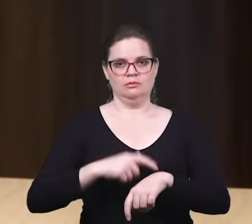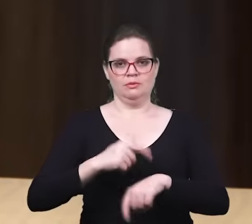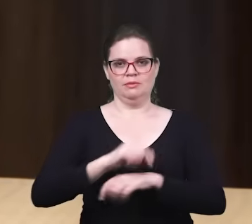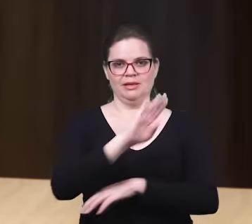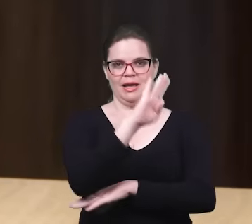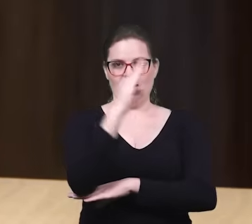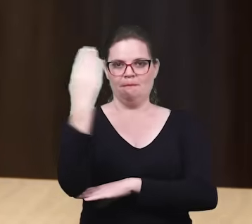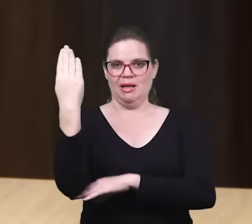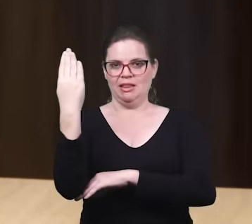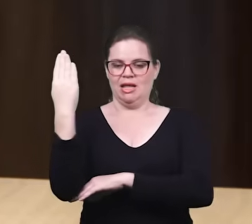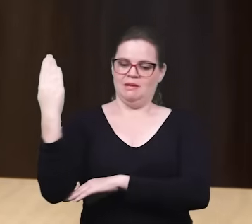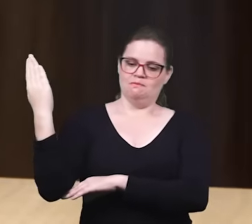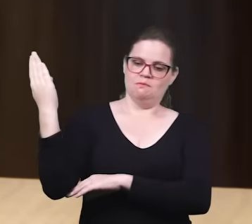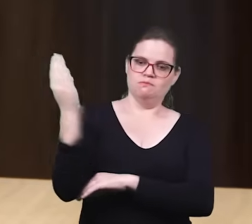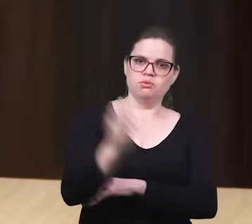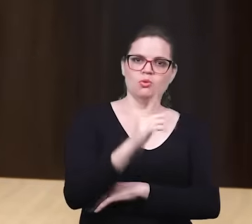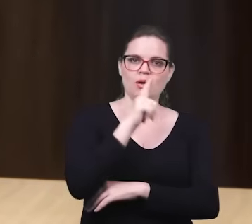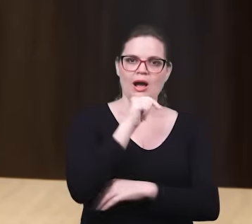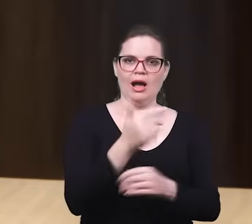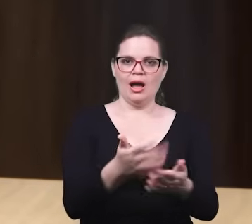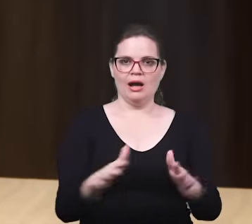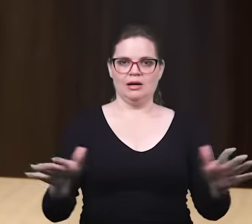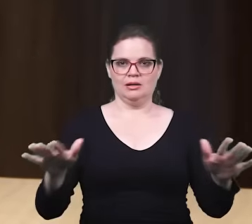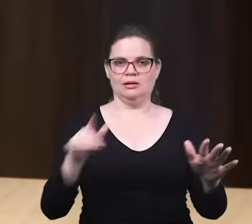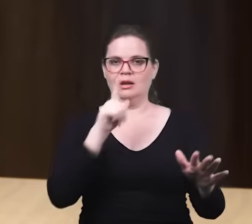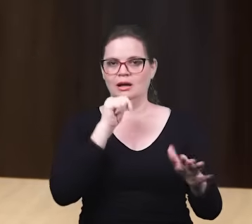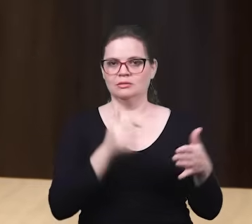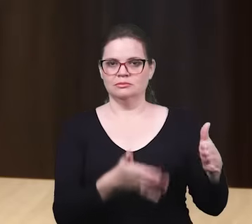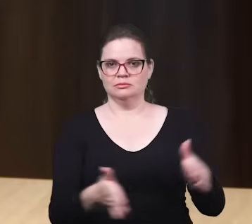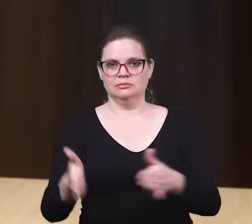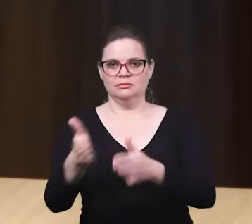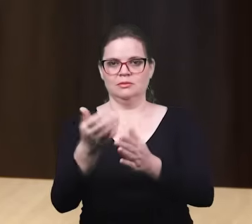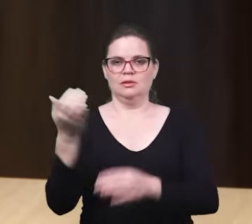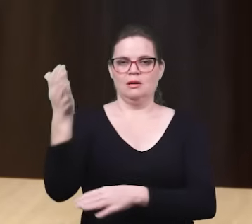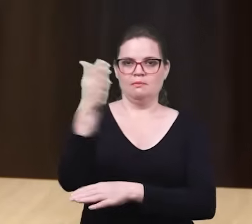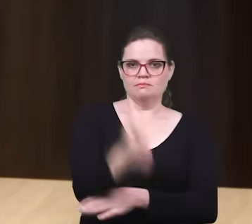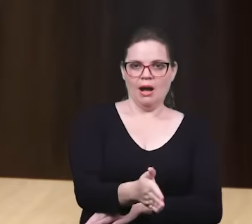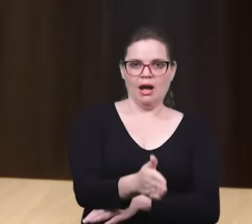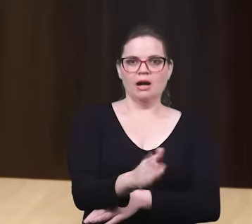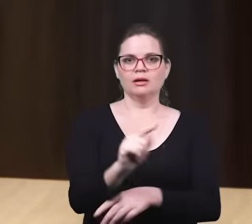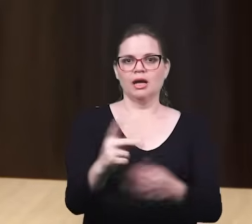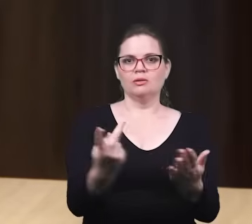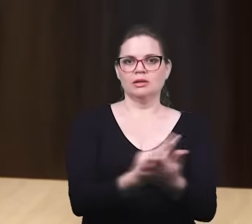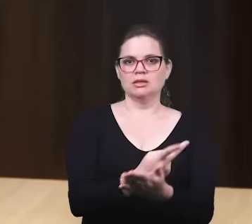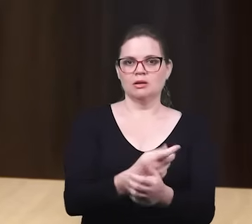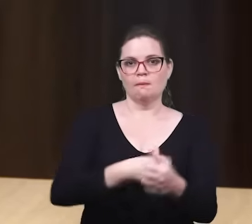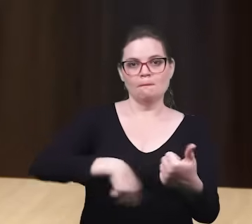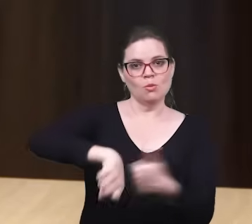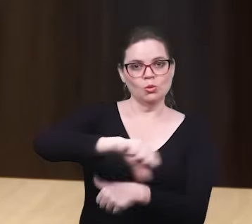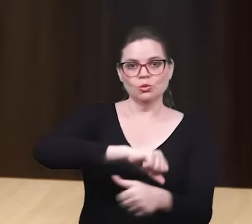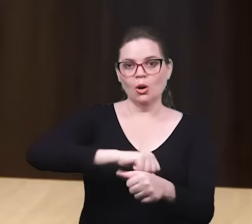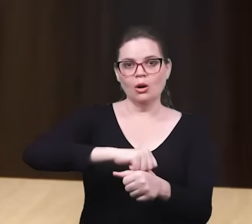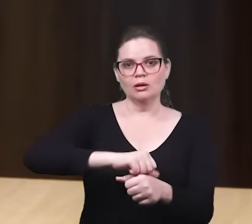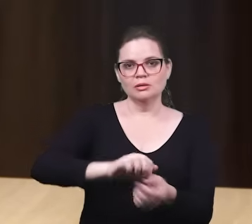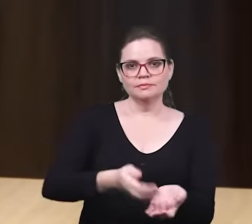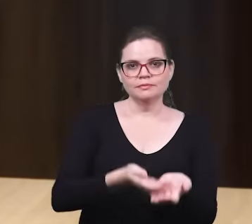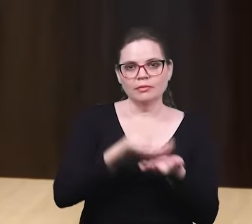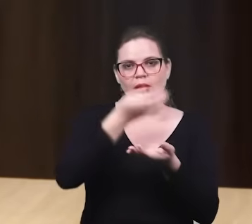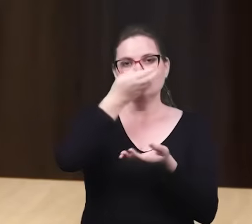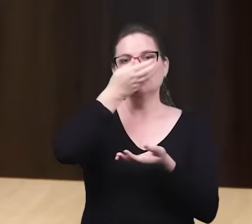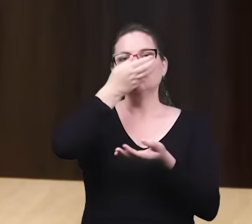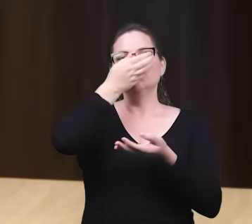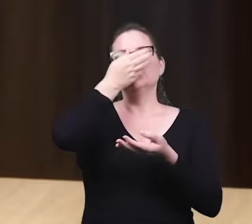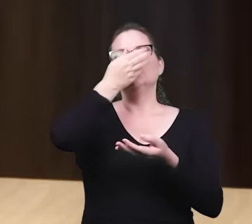lançado sobre as águas se tornaram doces. Então, como nós